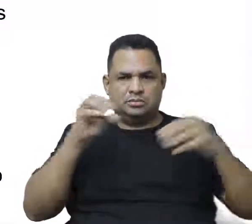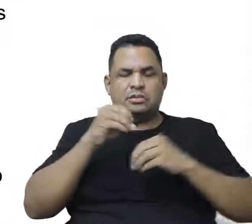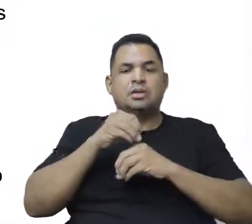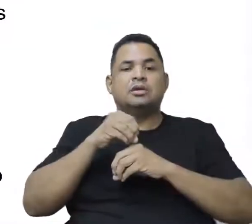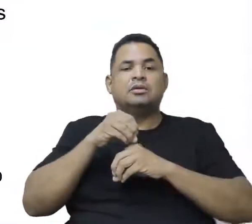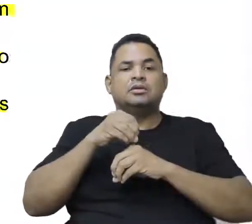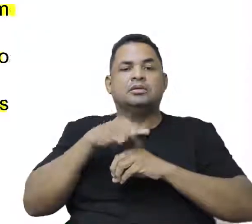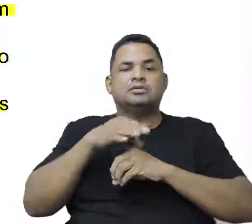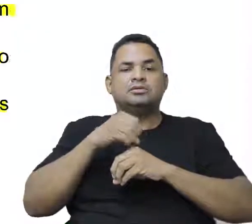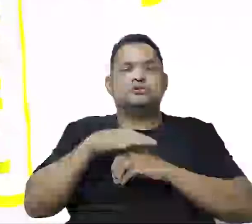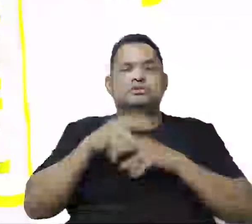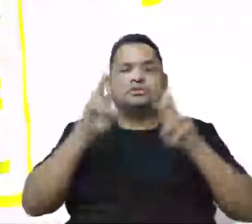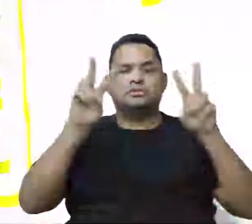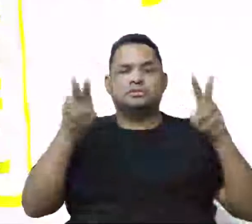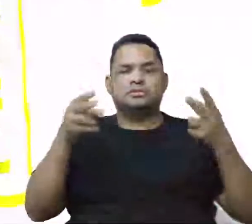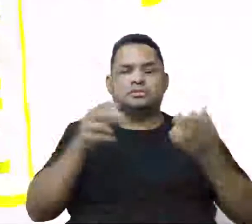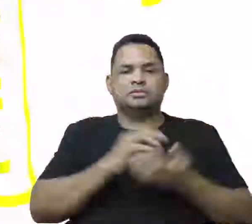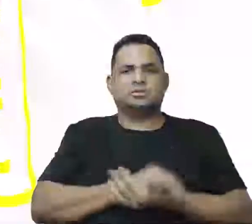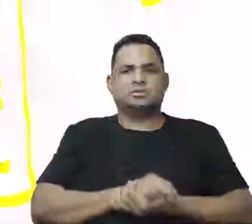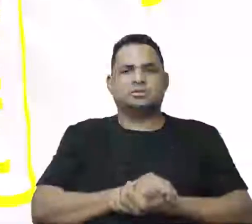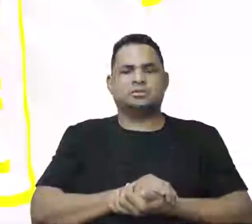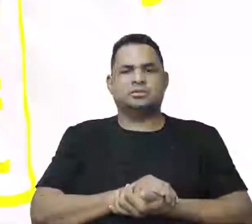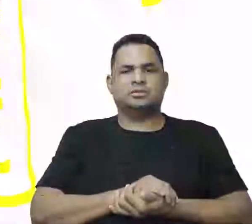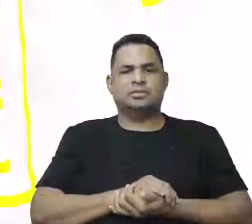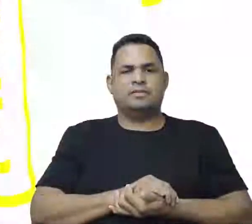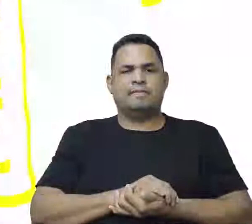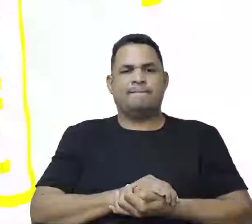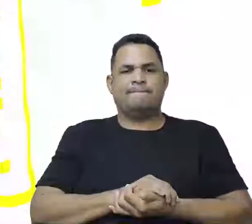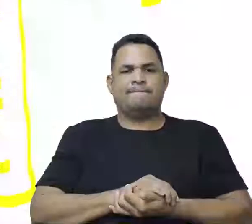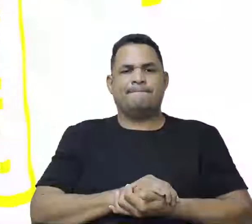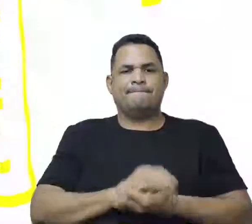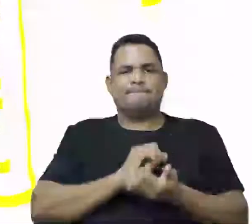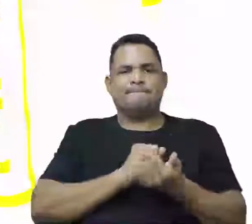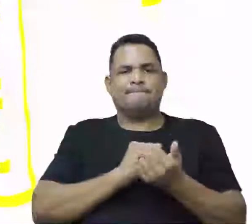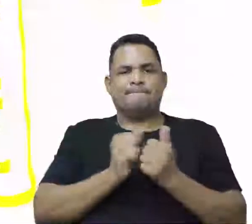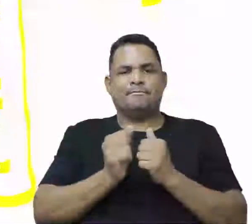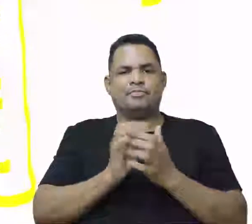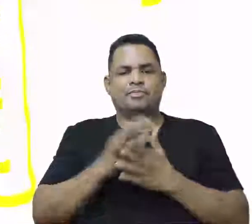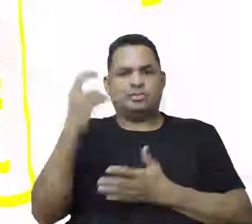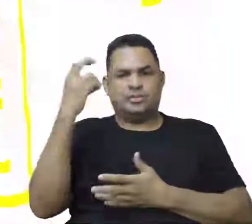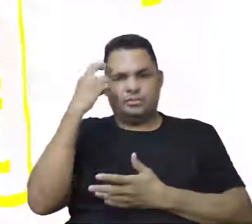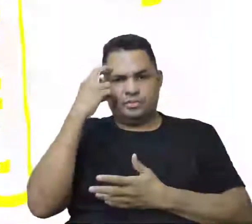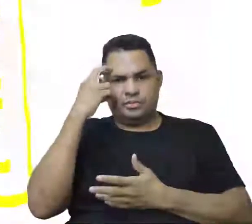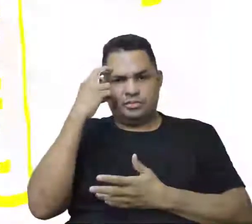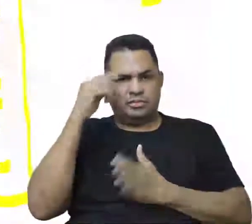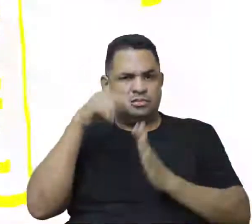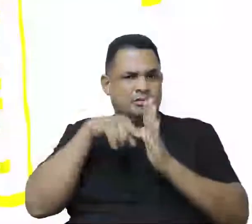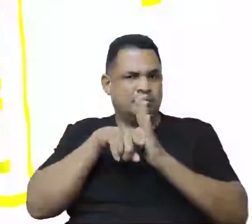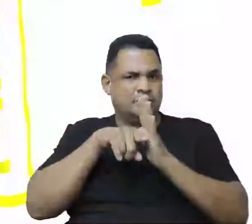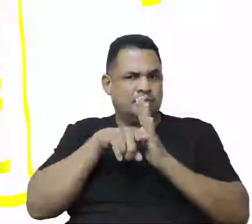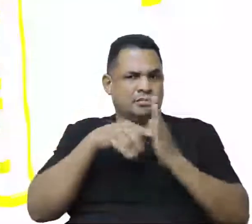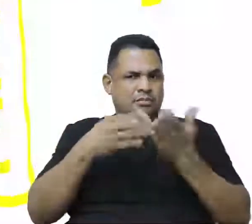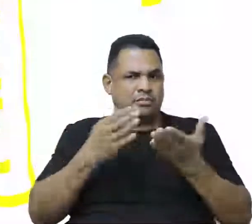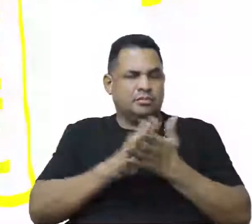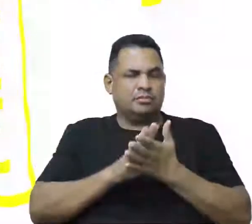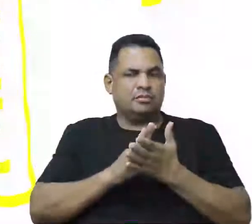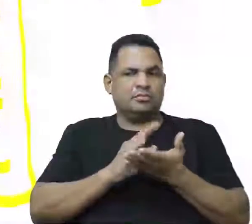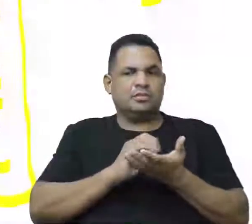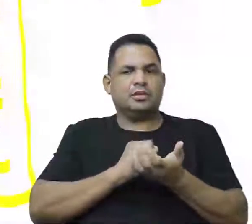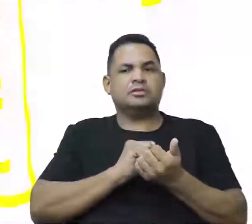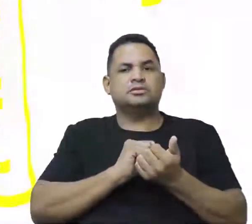meu assunto. Como assim, professora? Vejam bem, esporte e cultura, análise acerca